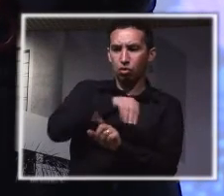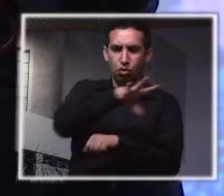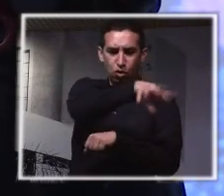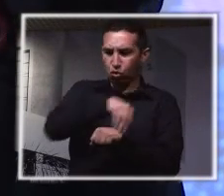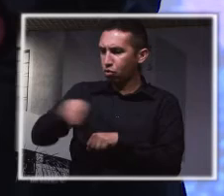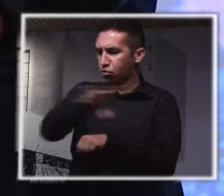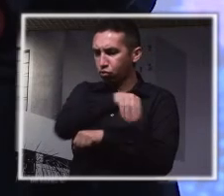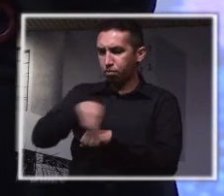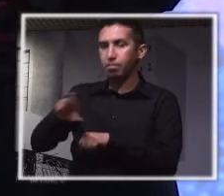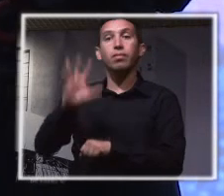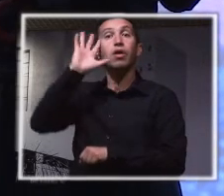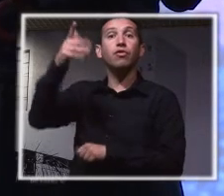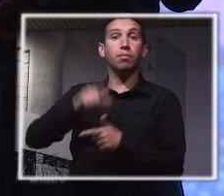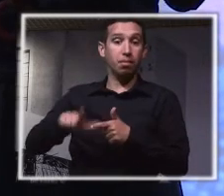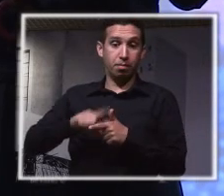de qualquer coerção